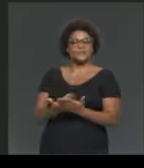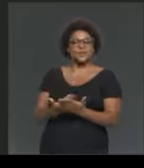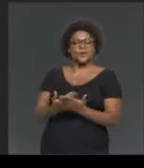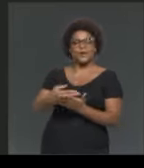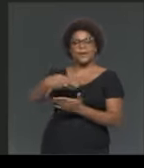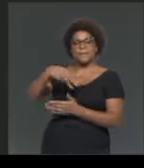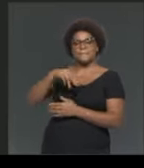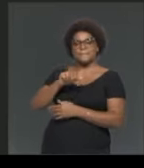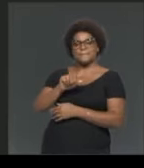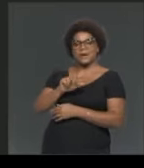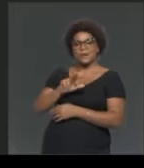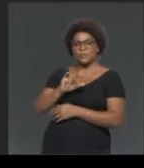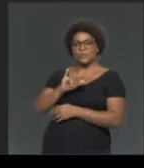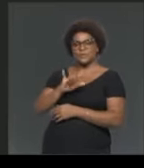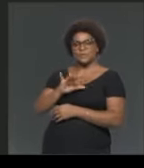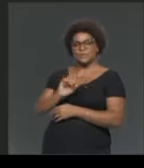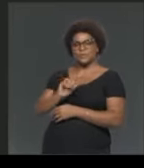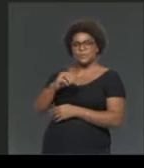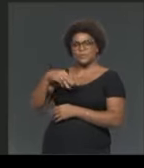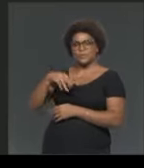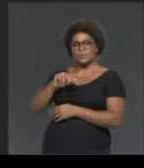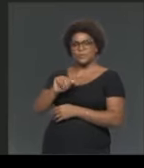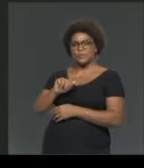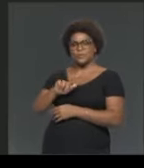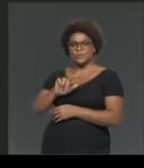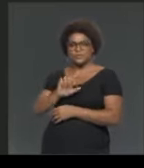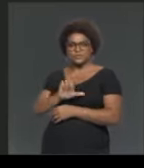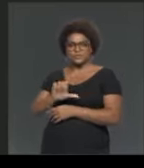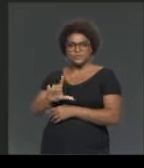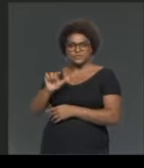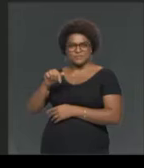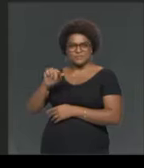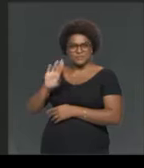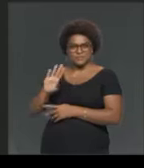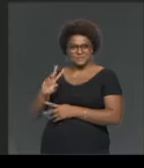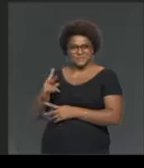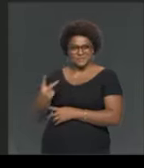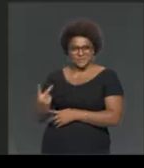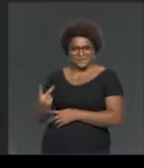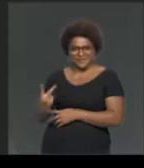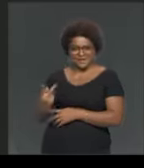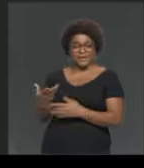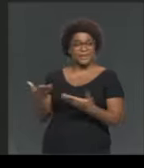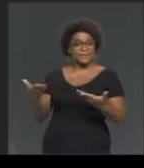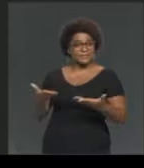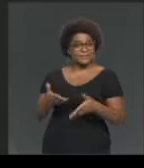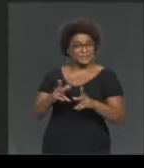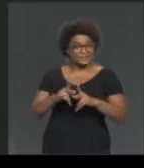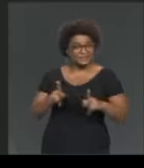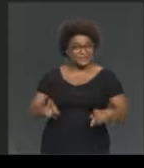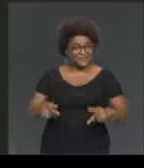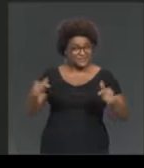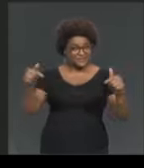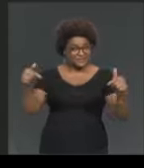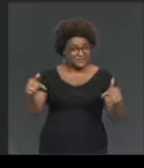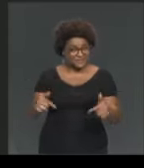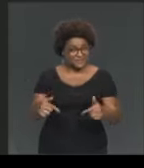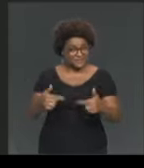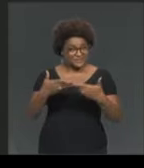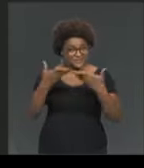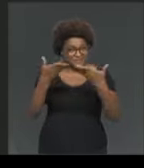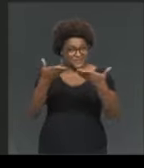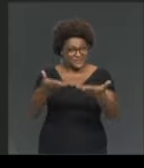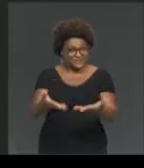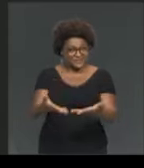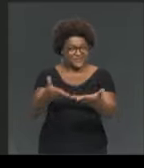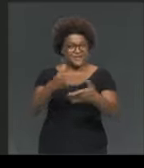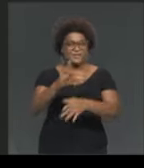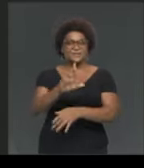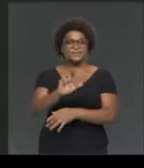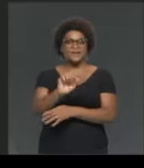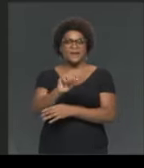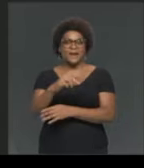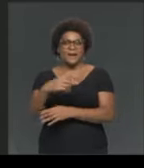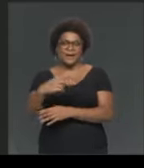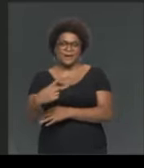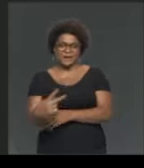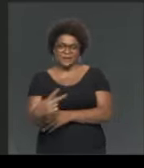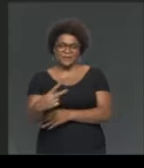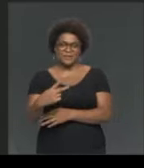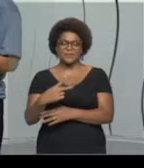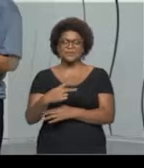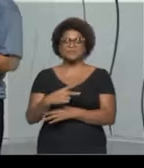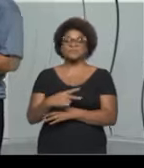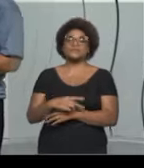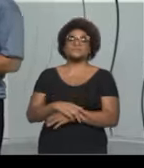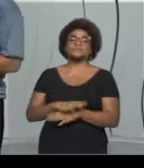Horizonte. E, no momento, professor aqui no Regime Especial de Atividades Não Presenciais, Escola de Formação /